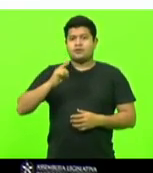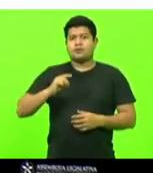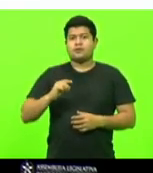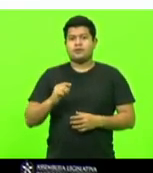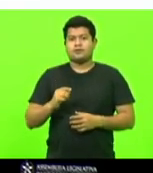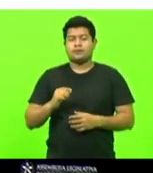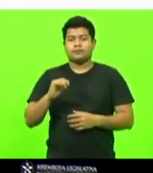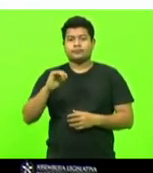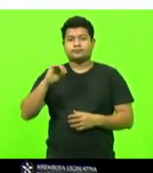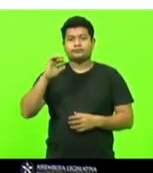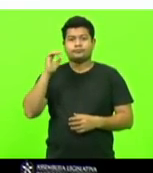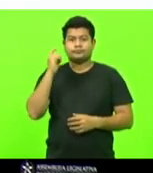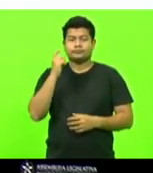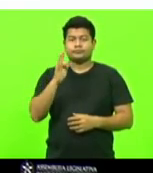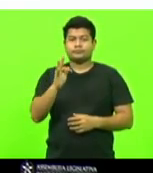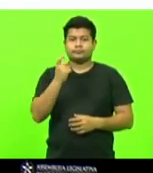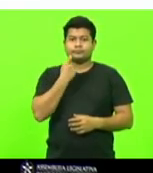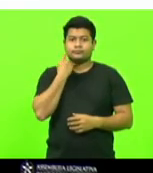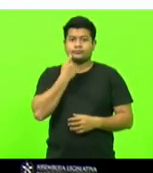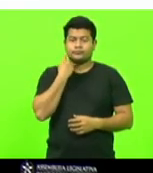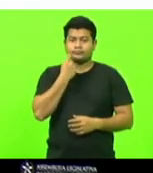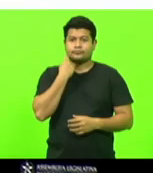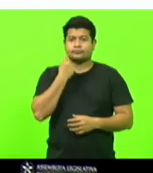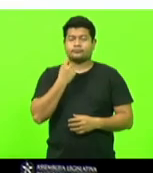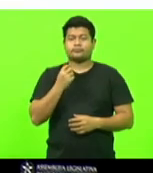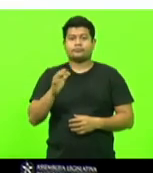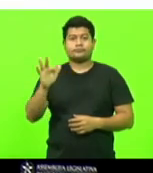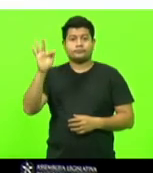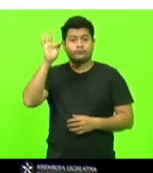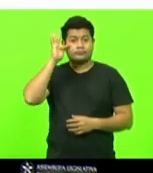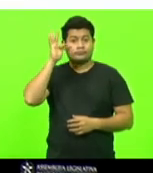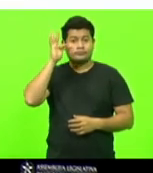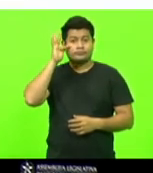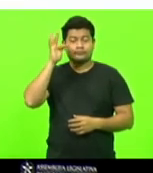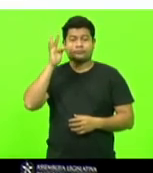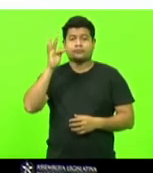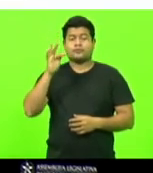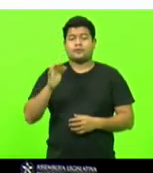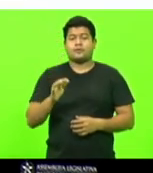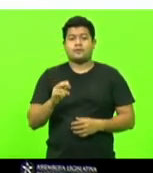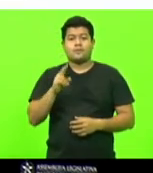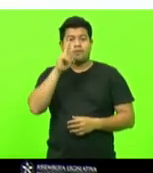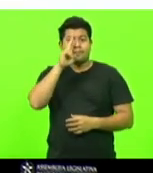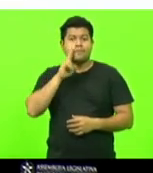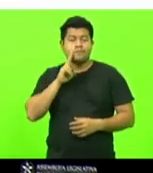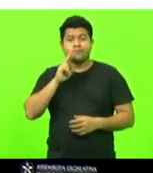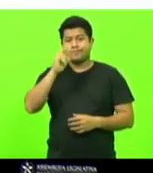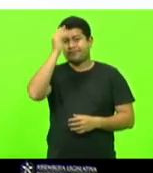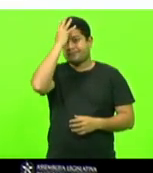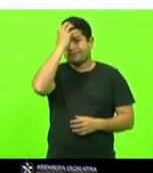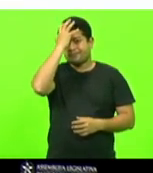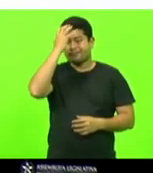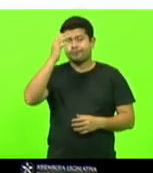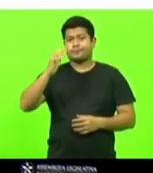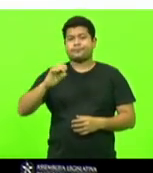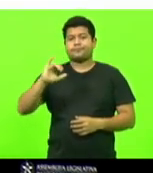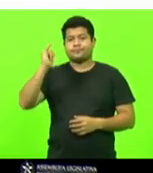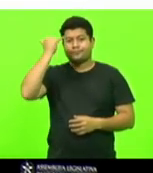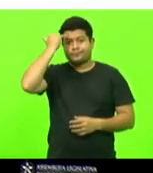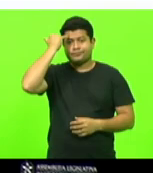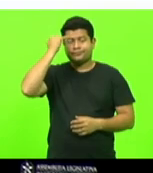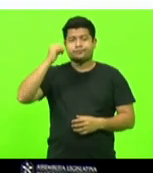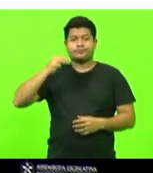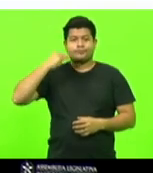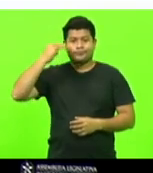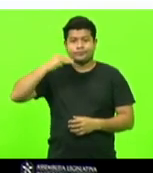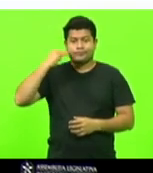Frigo, Fernando Krellen, Ivan Nath, Silvio Dreve, Dr. Vicente Caropreso, Ismael dos Santos, Jair Mioto, Márcio Machado,